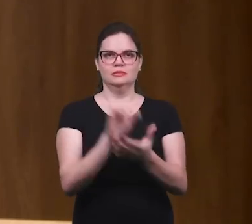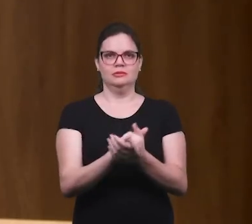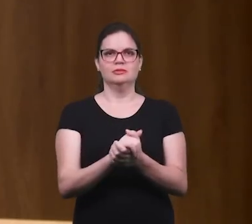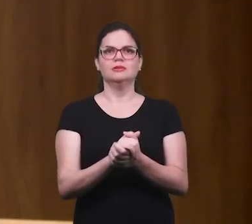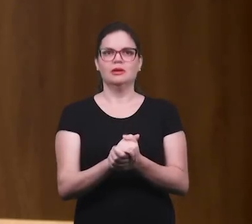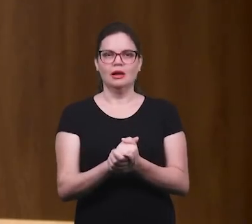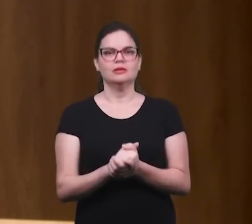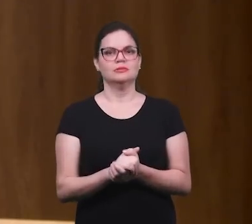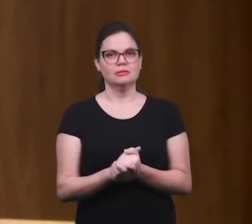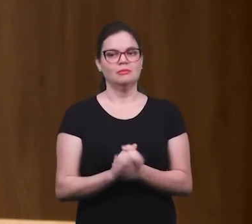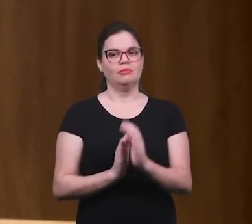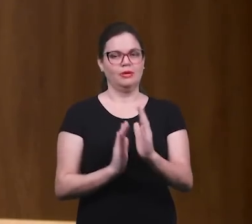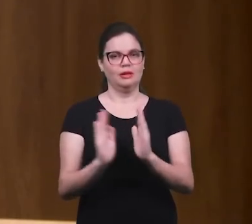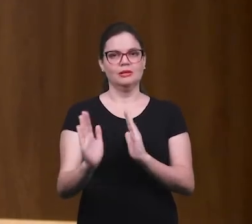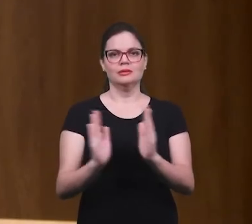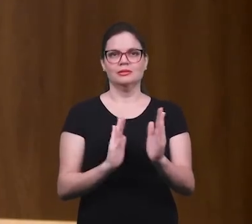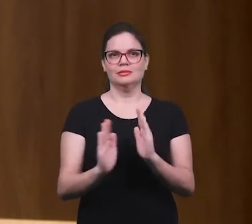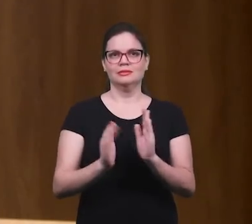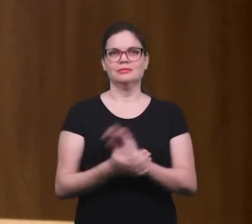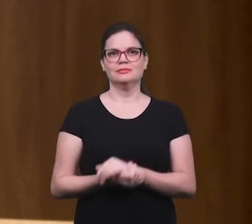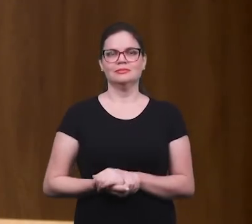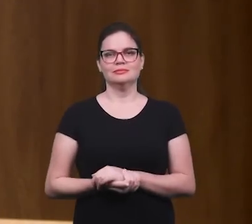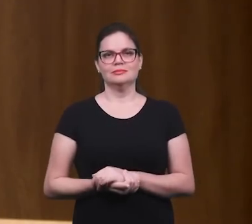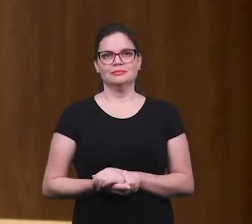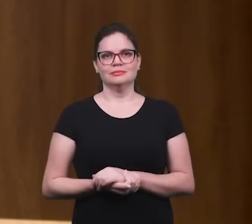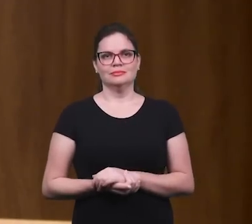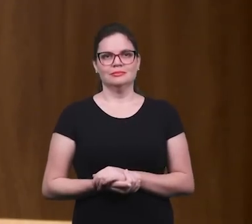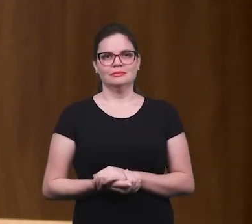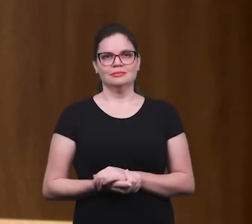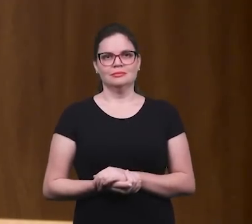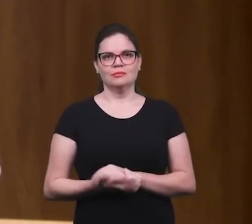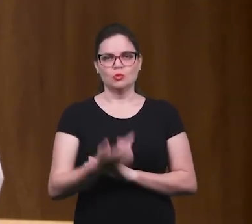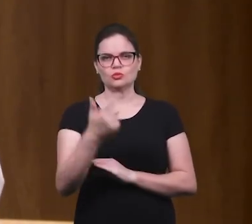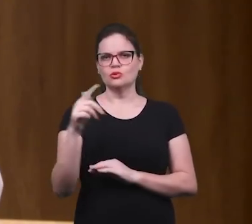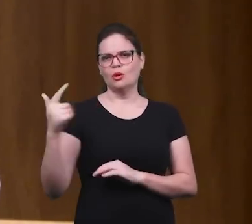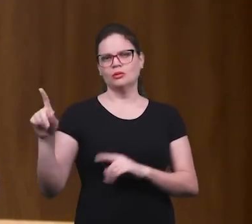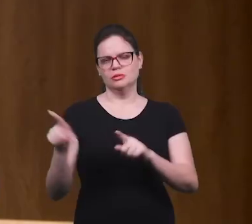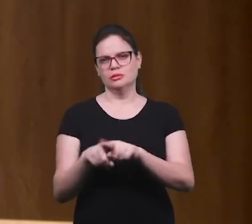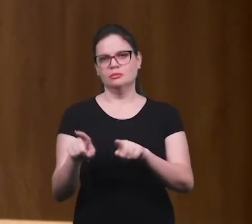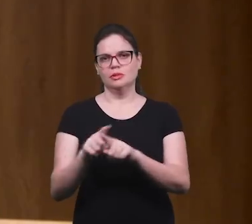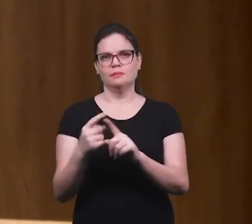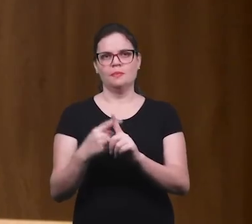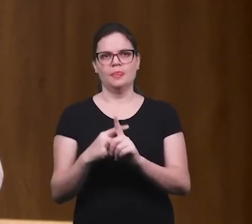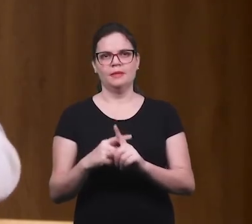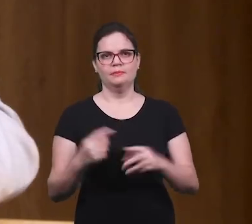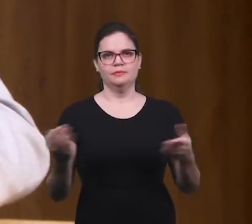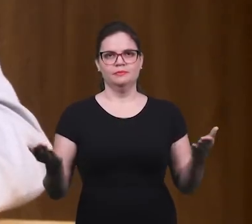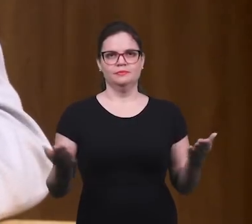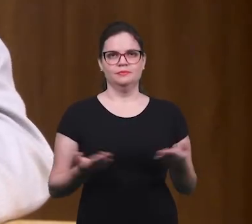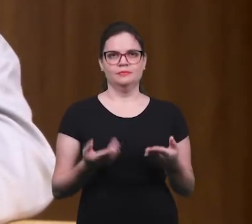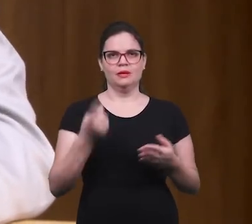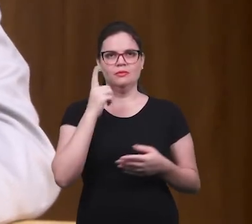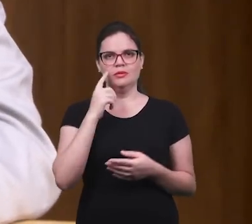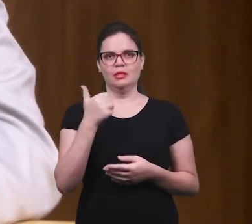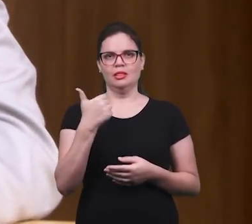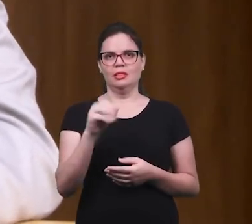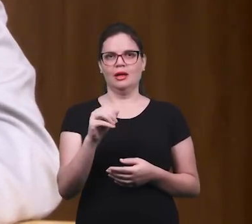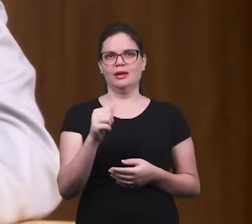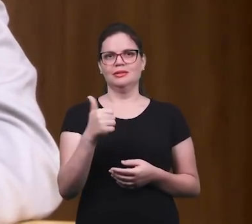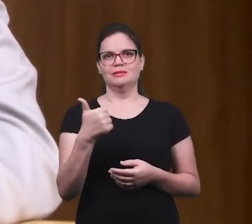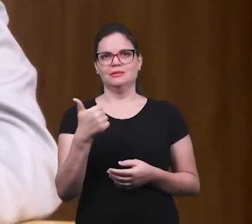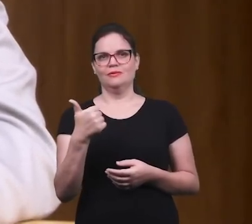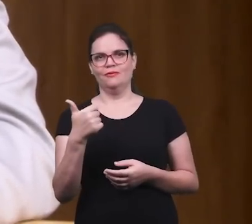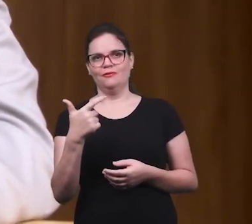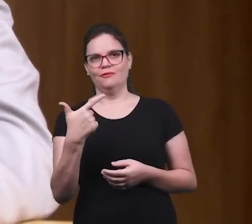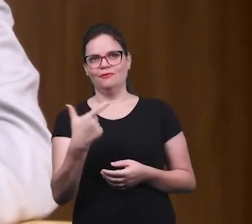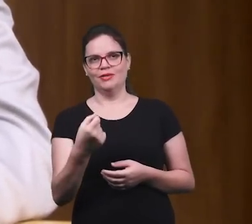risco ali muito grande. Não que os outros não tenham também, né? Hoje a psicologia fala muito isso. A crise dos 10, a crise dos